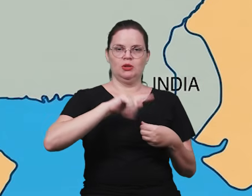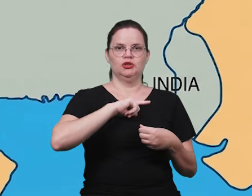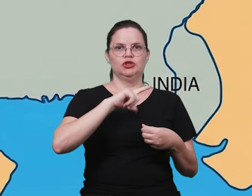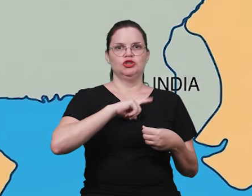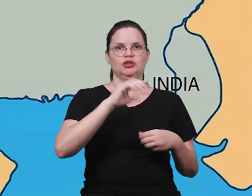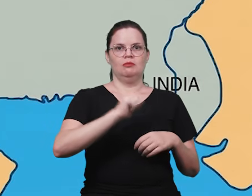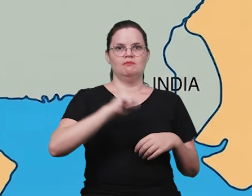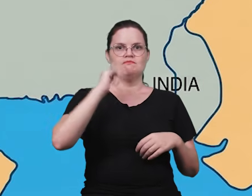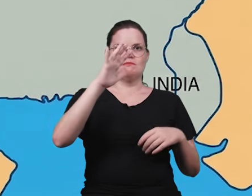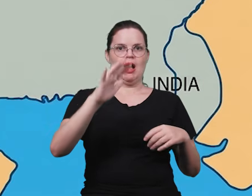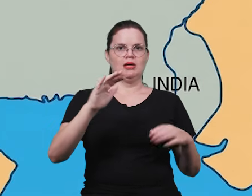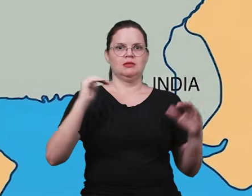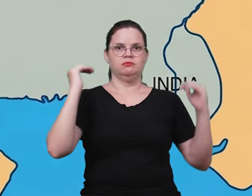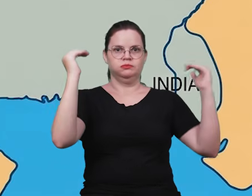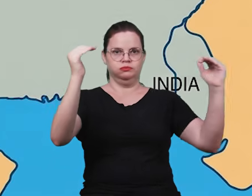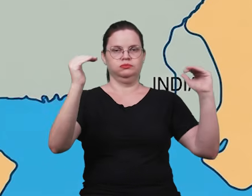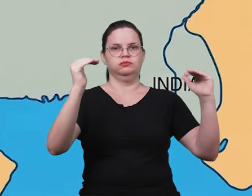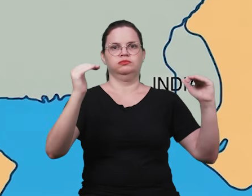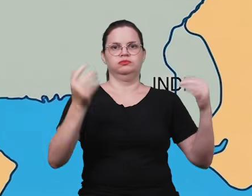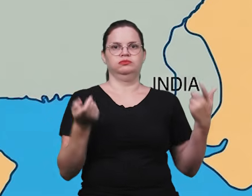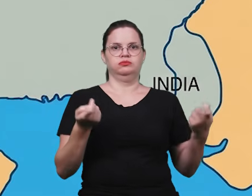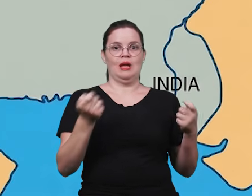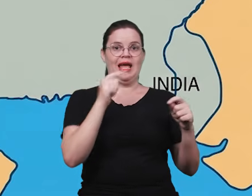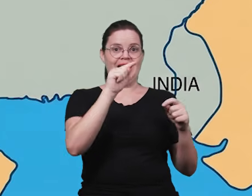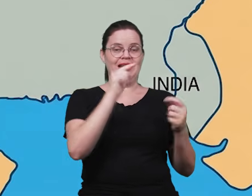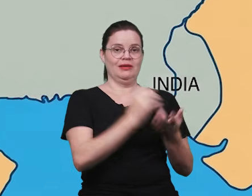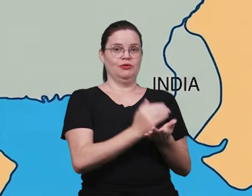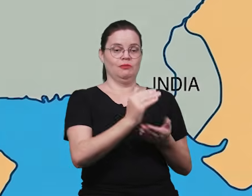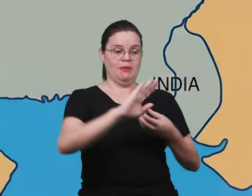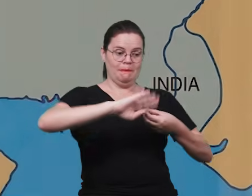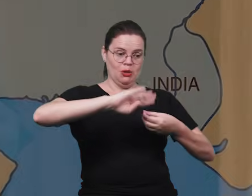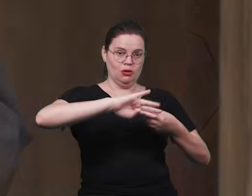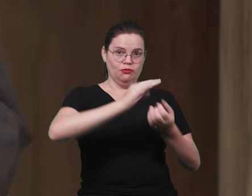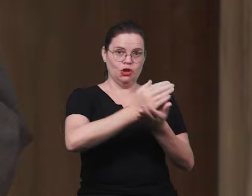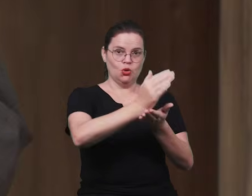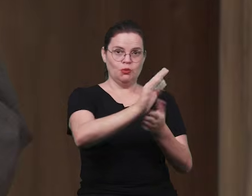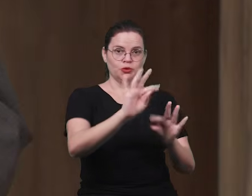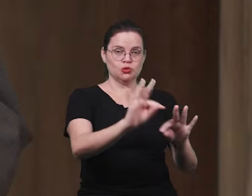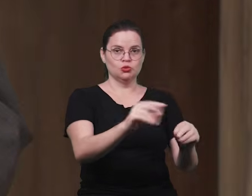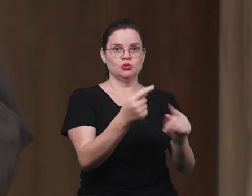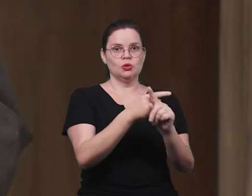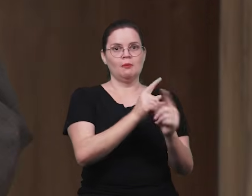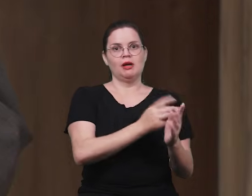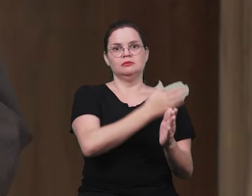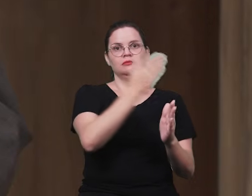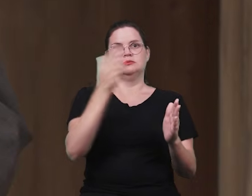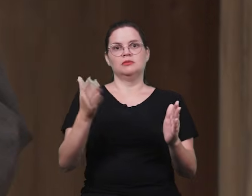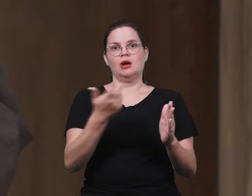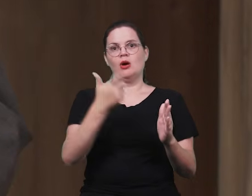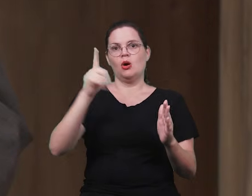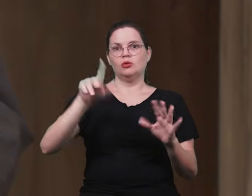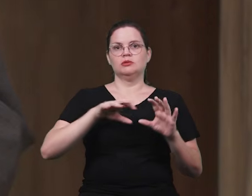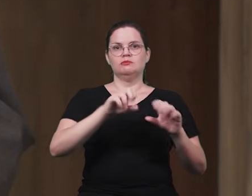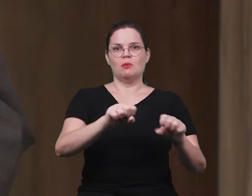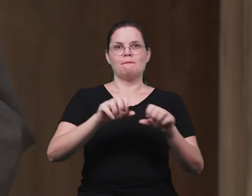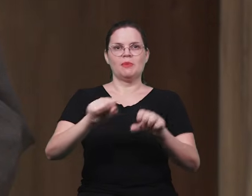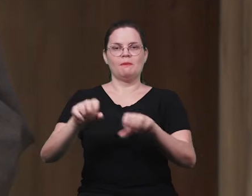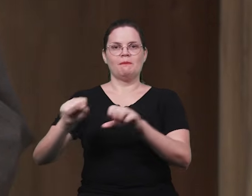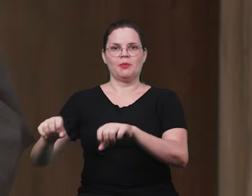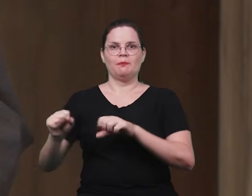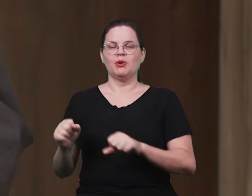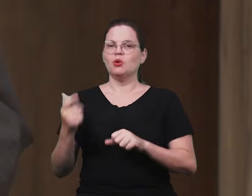o majestoso, o gerador de tudo, mas os outros, isso já foi comentado,